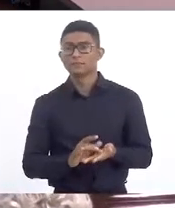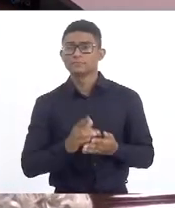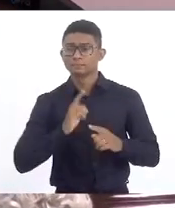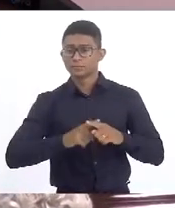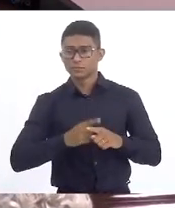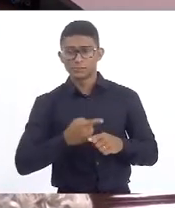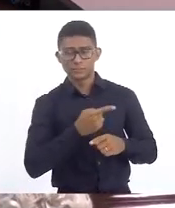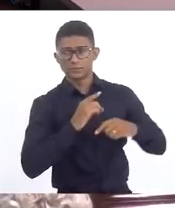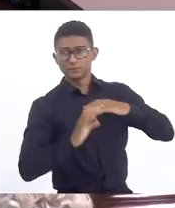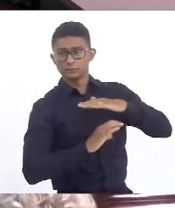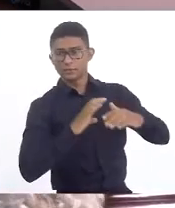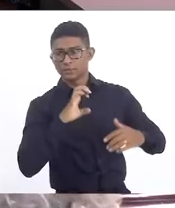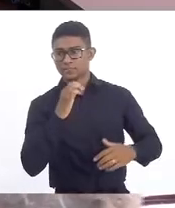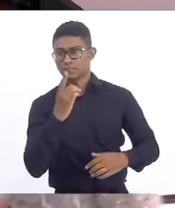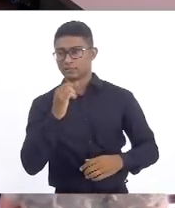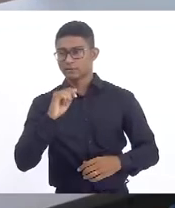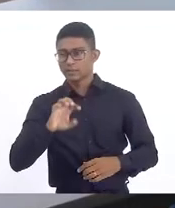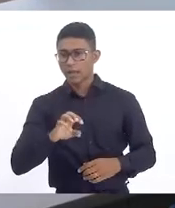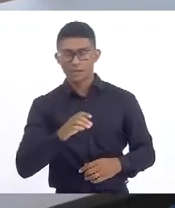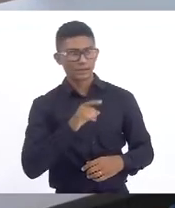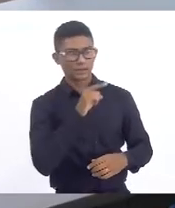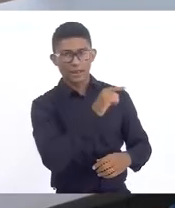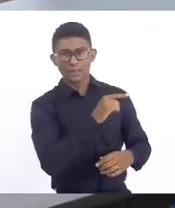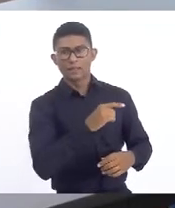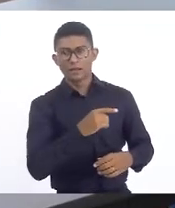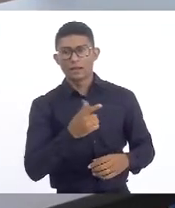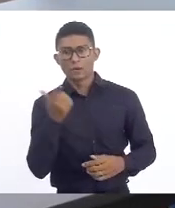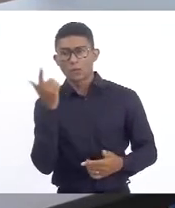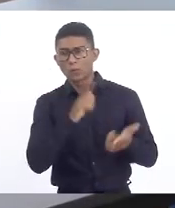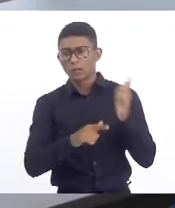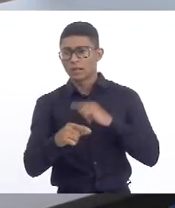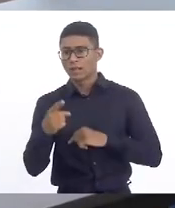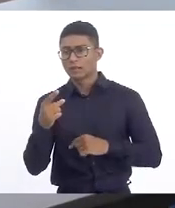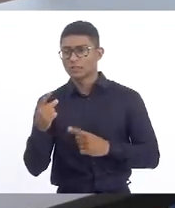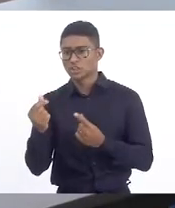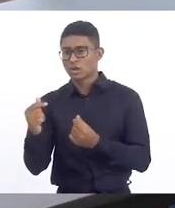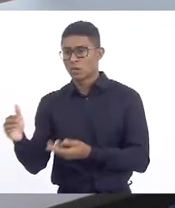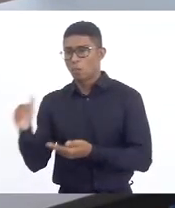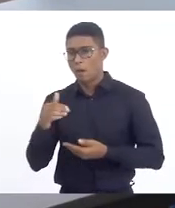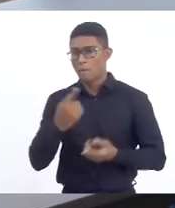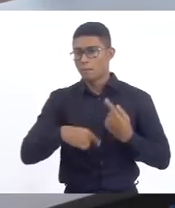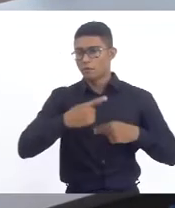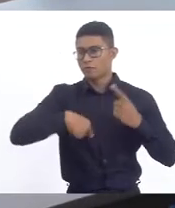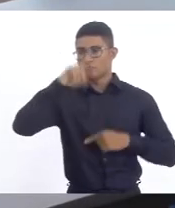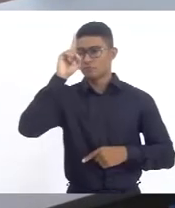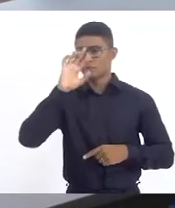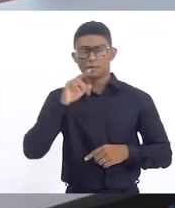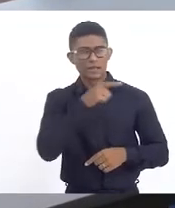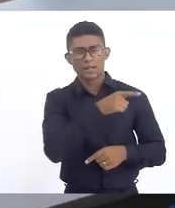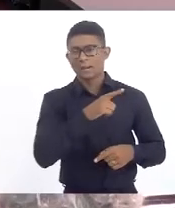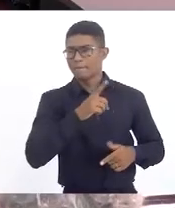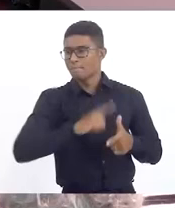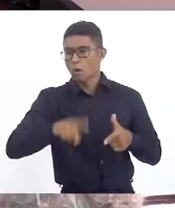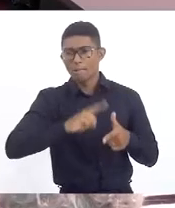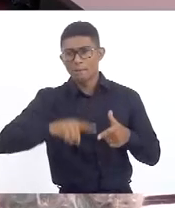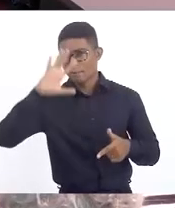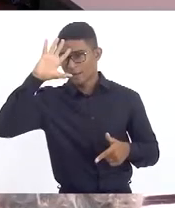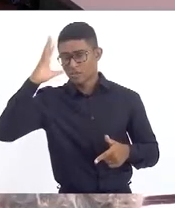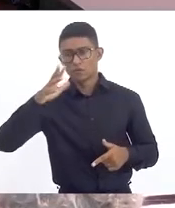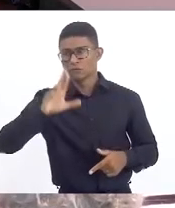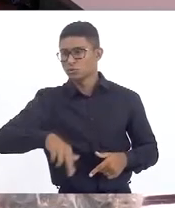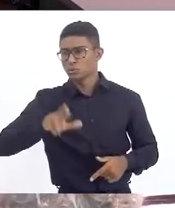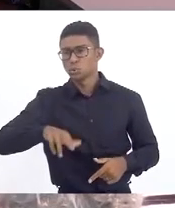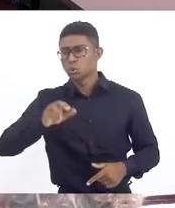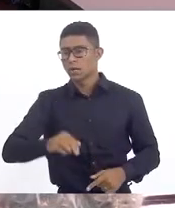vem fazendo até agora, mesmo faturando toda essa montanha de dinheiro, é o mais do mesmo. Não consegue resolver o problema